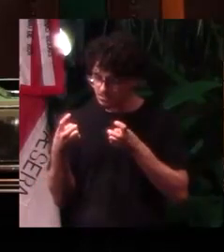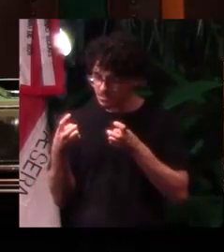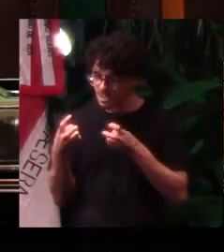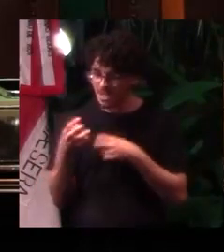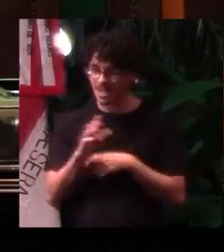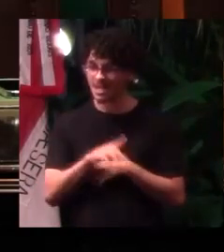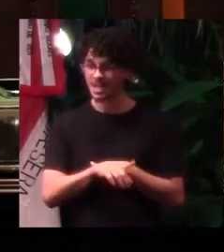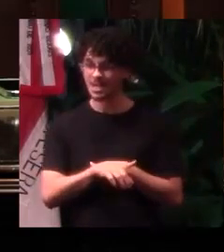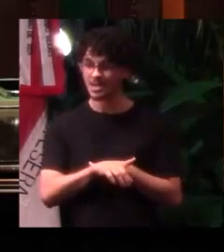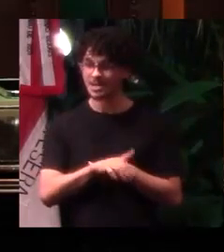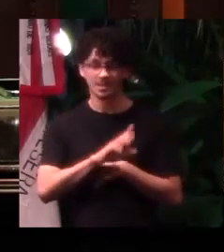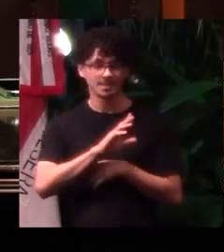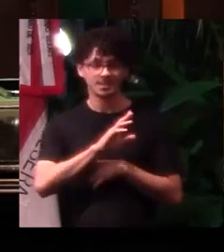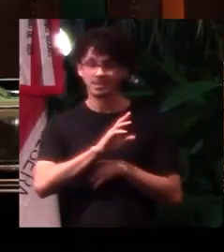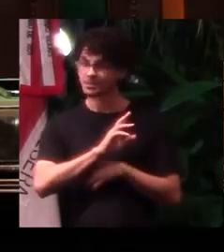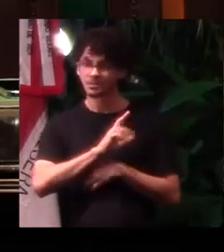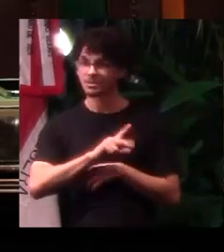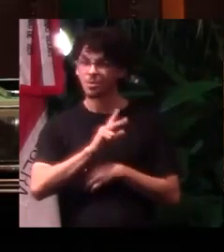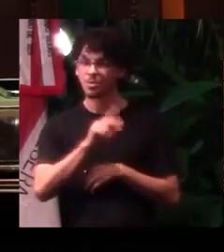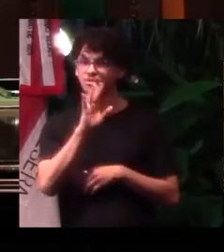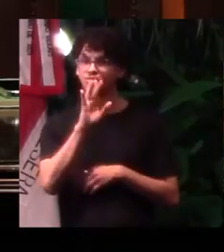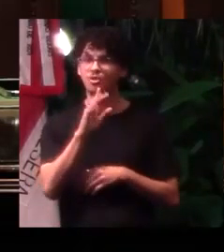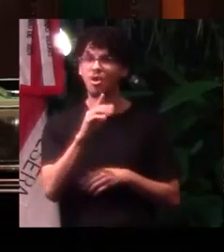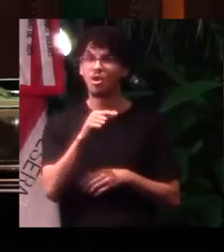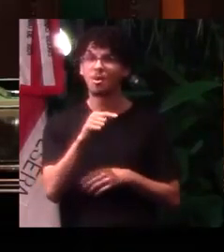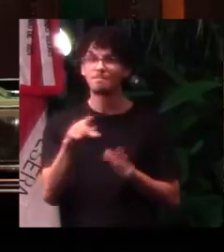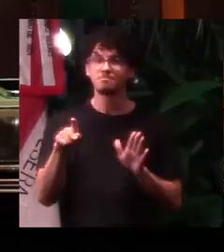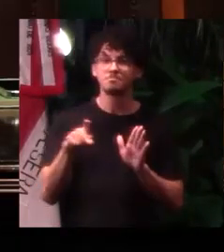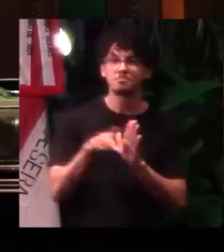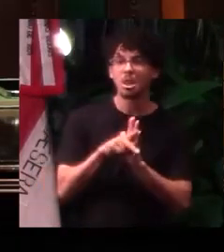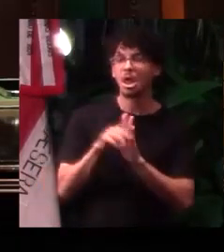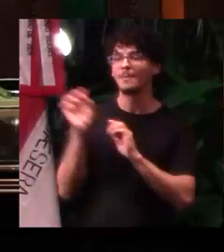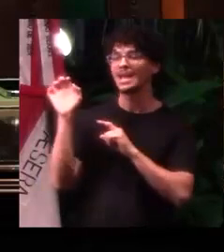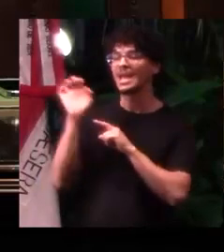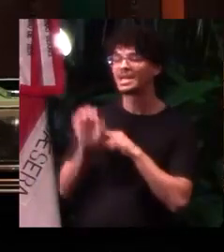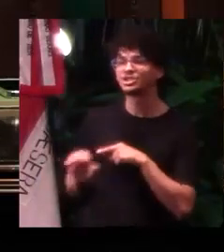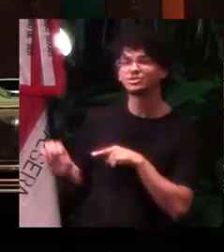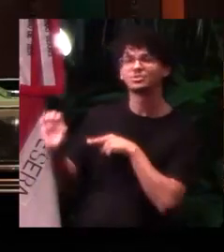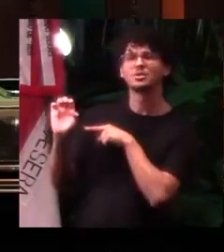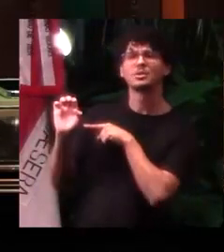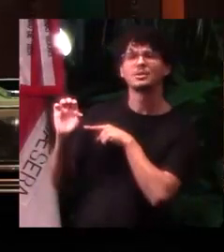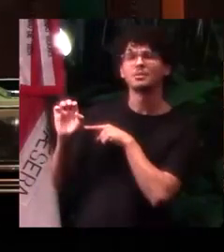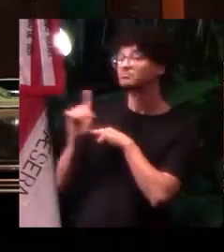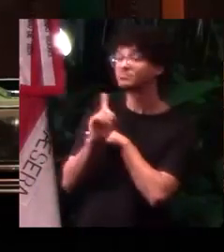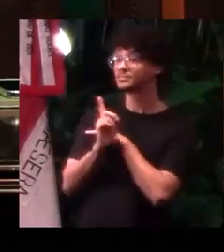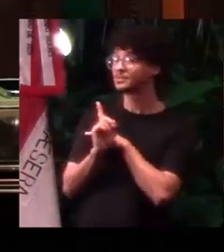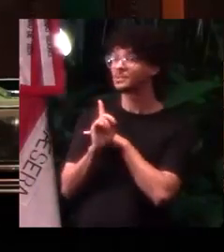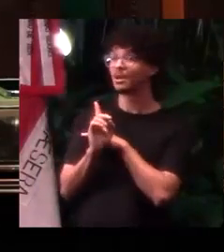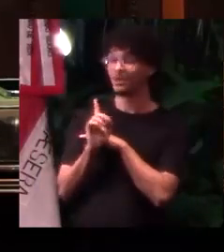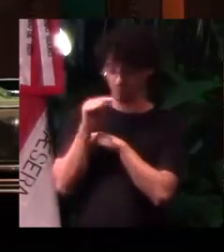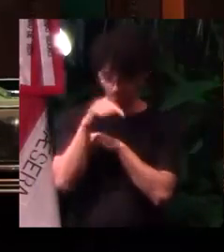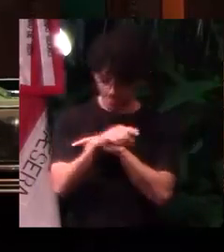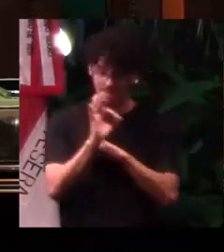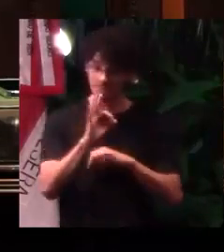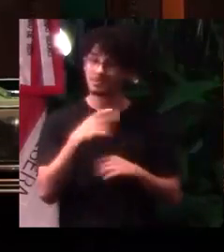ela não é só uma obra regional. Tanto é que ele mesmo vai reconhecer, vai